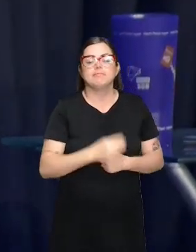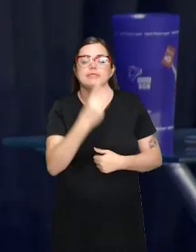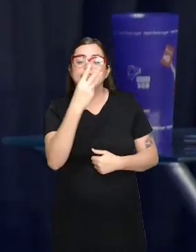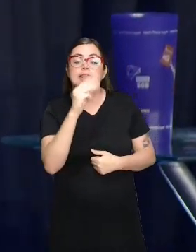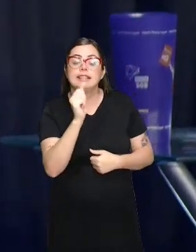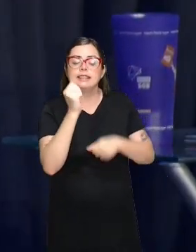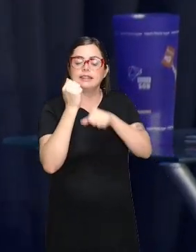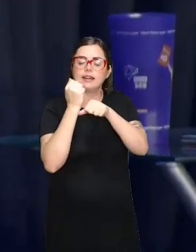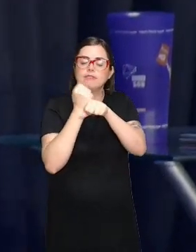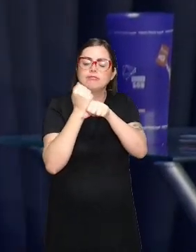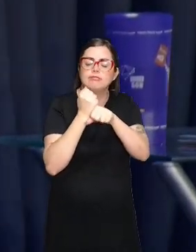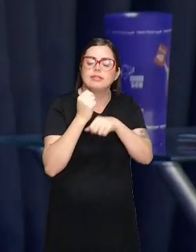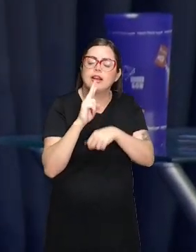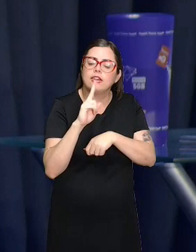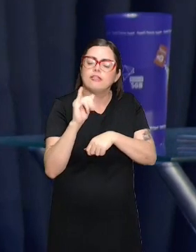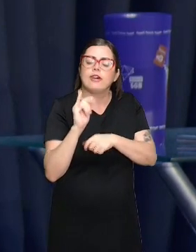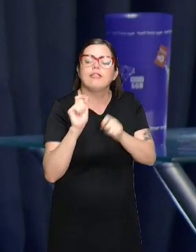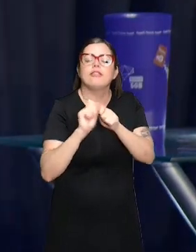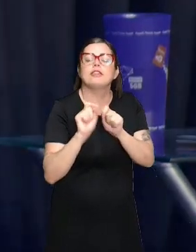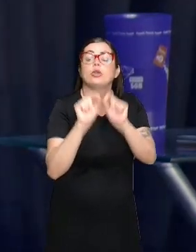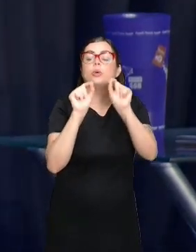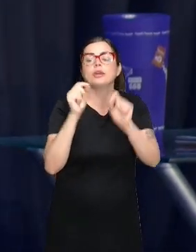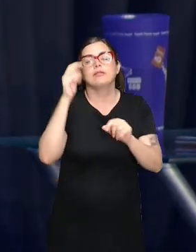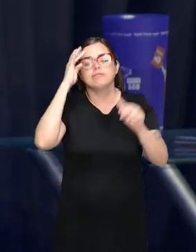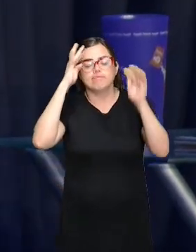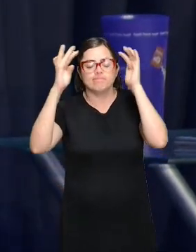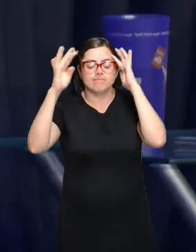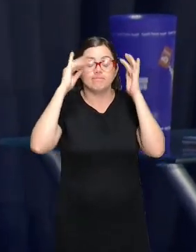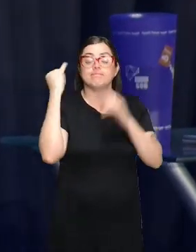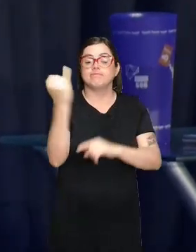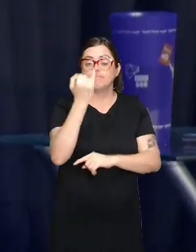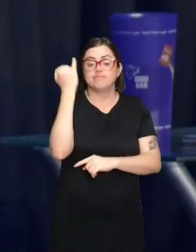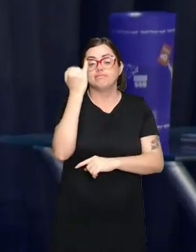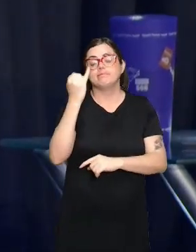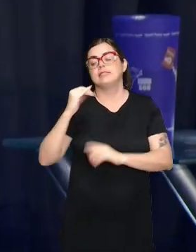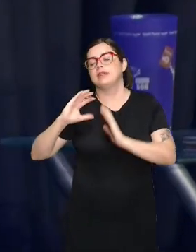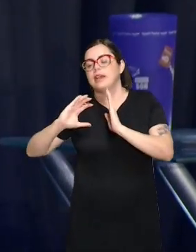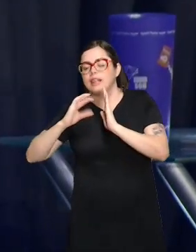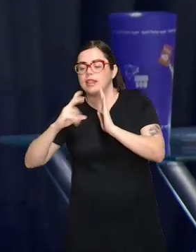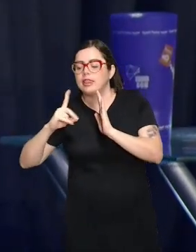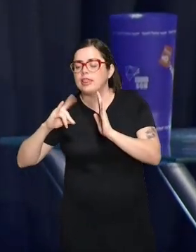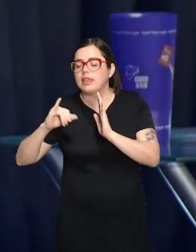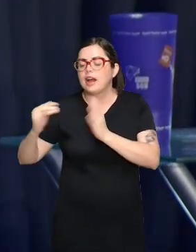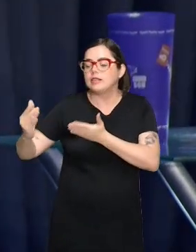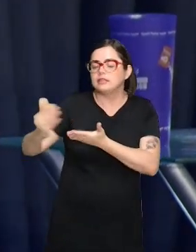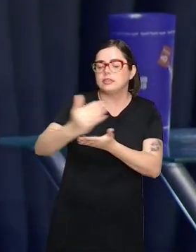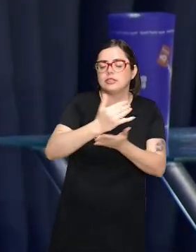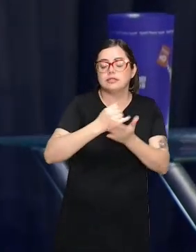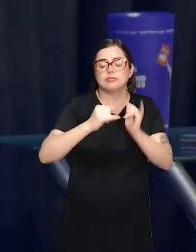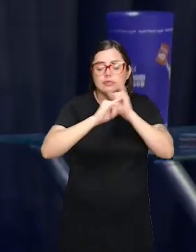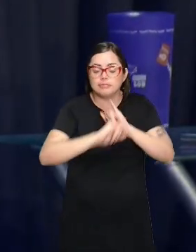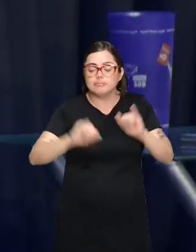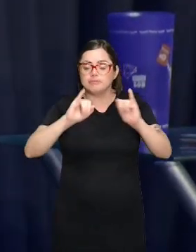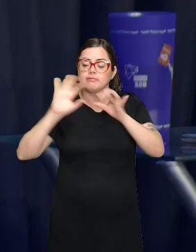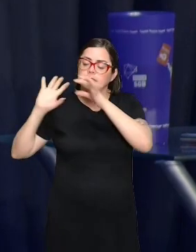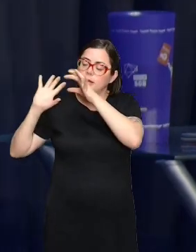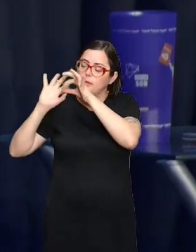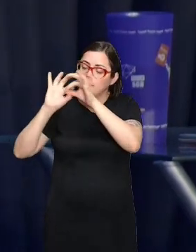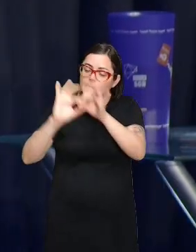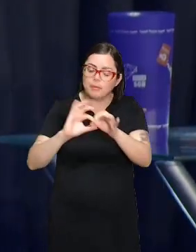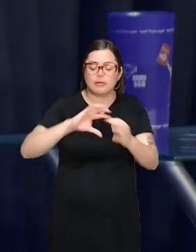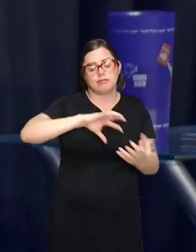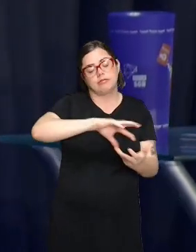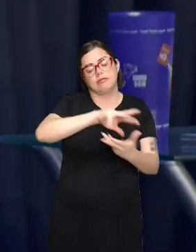reflexão é importante, né? Acredito que nesse momento a gente está falando em dados, mas também em todos os demais assuntos ligados a esse ecossistema, né?